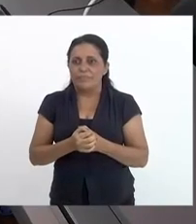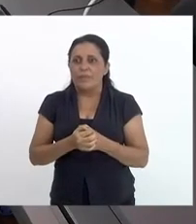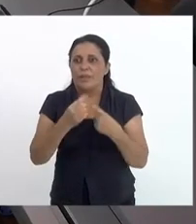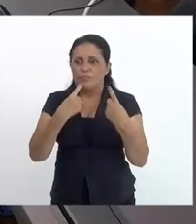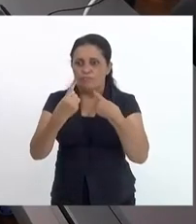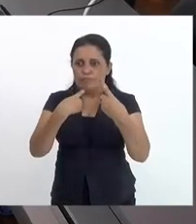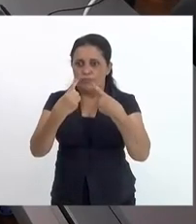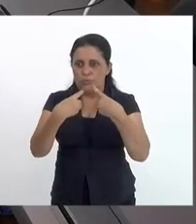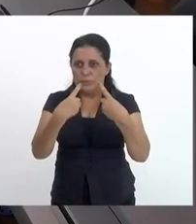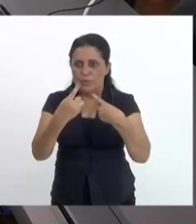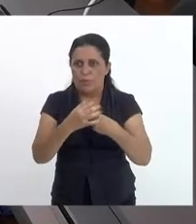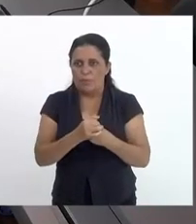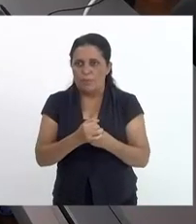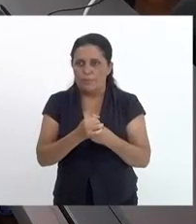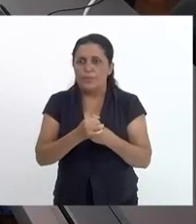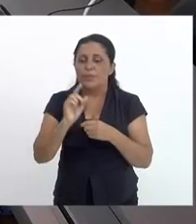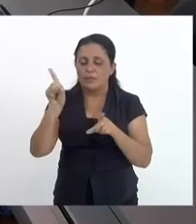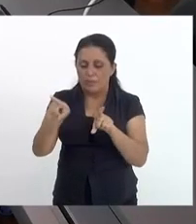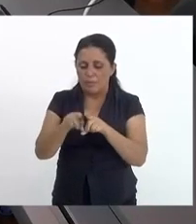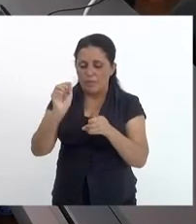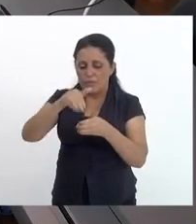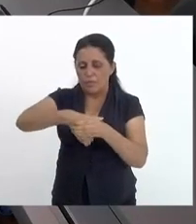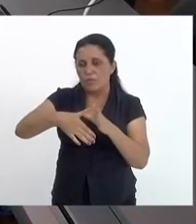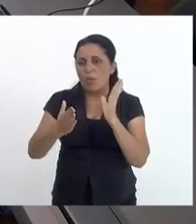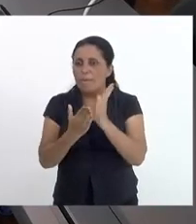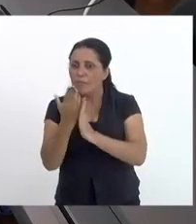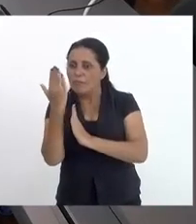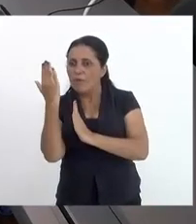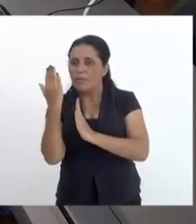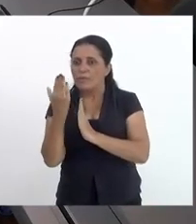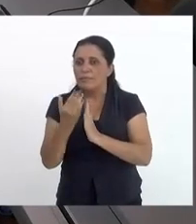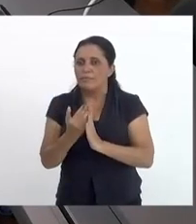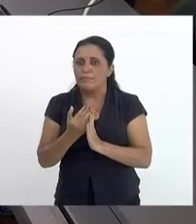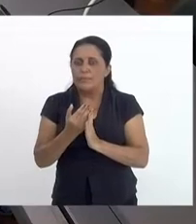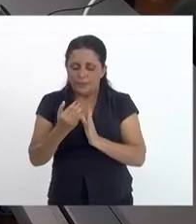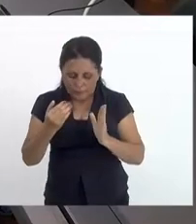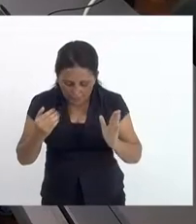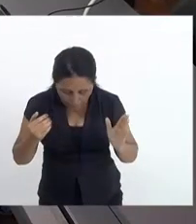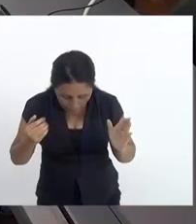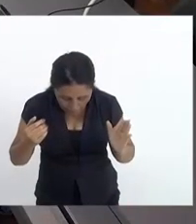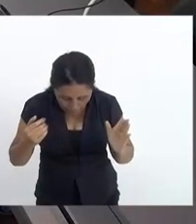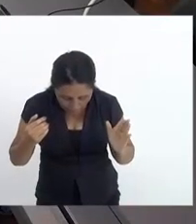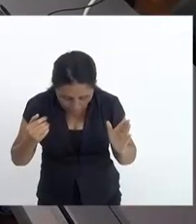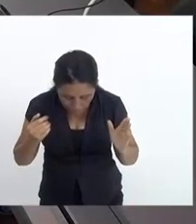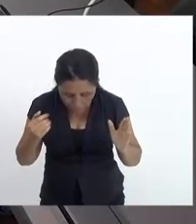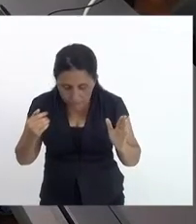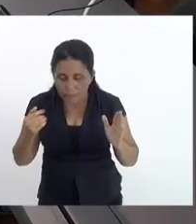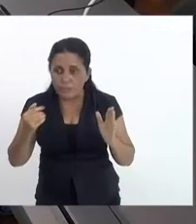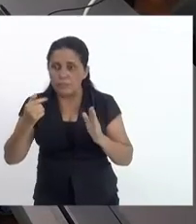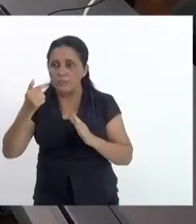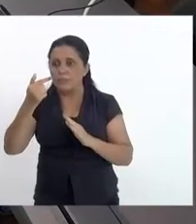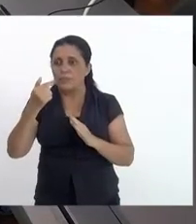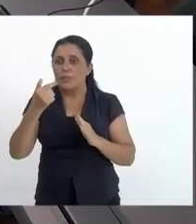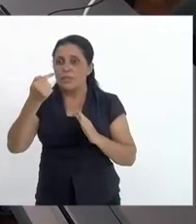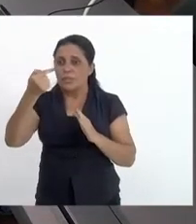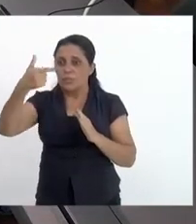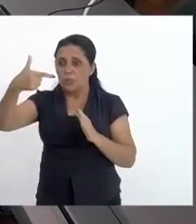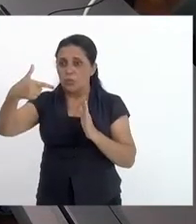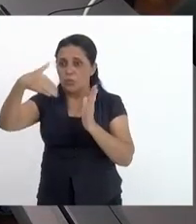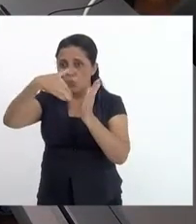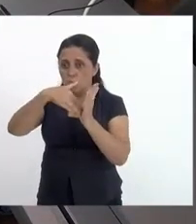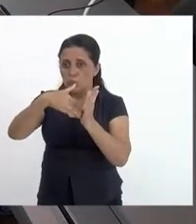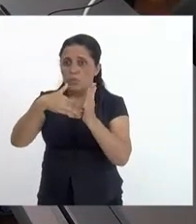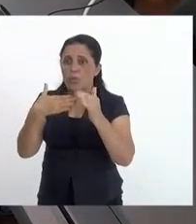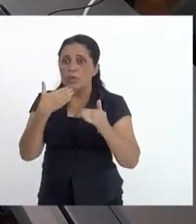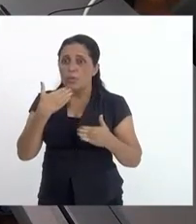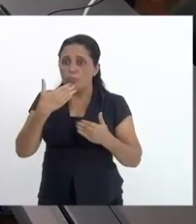discussão, em votação, aprovado. 72, último. Presidente, nesse eu queria pedir vênia a Vossa Excelência